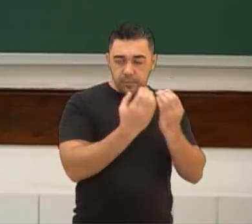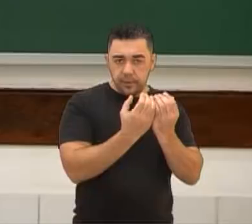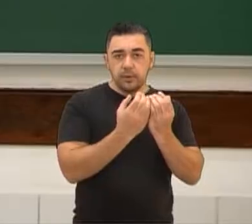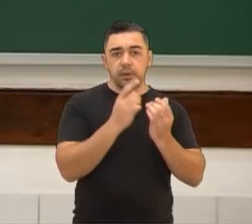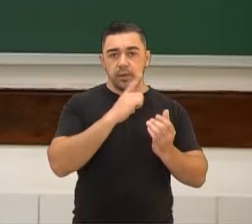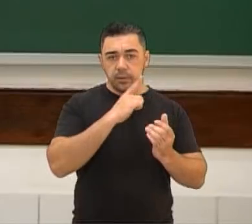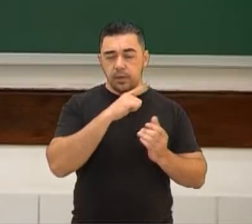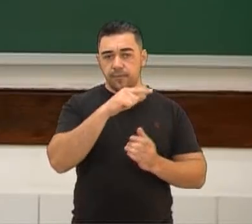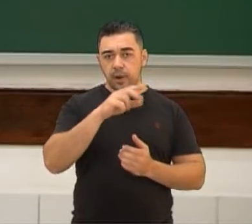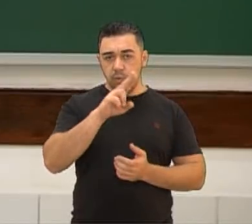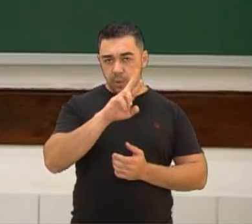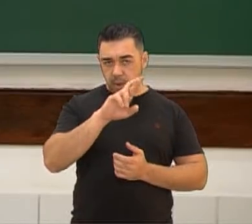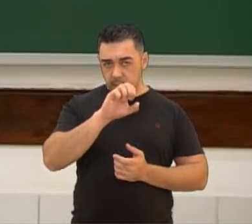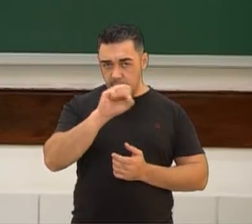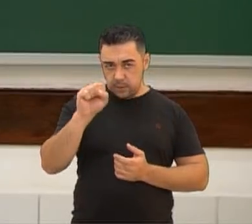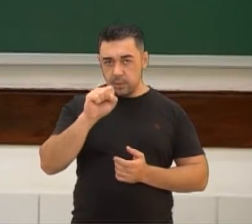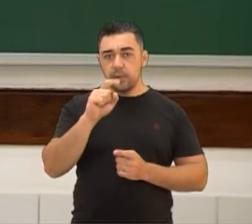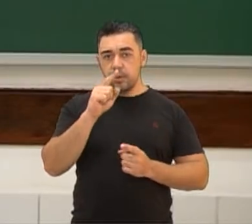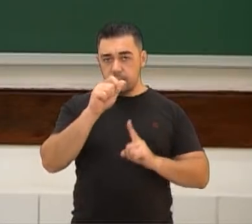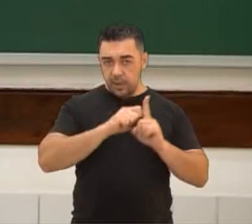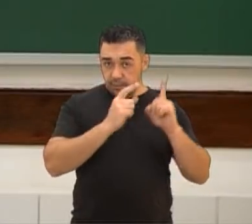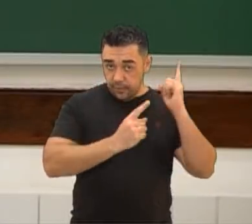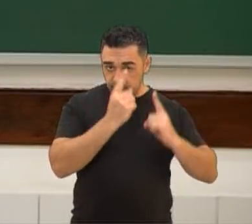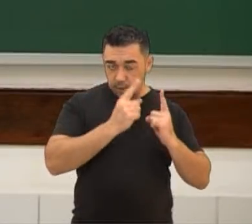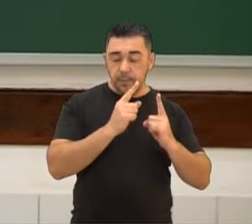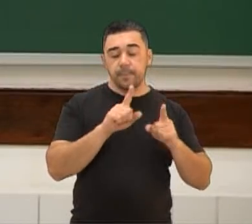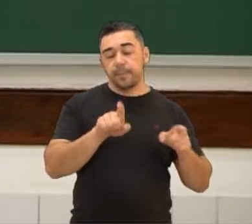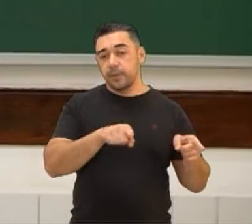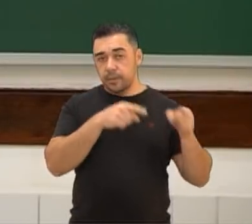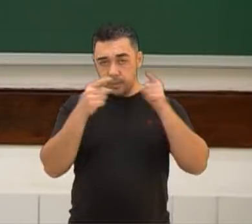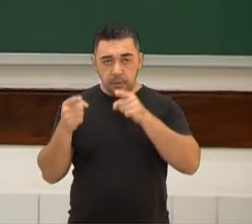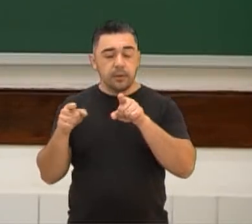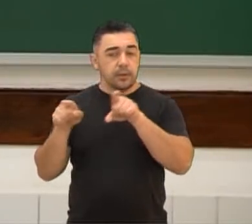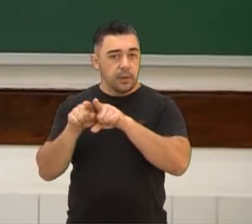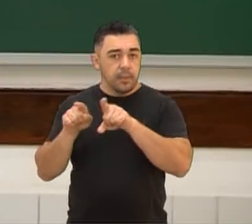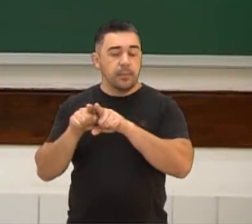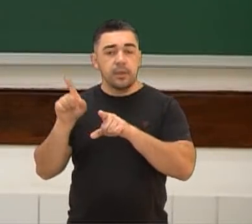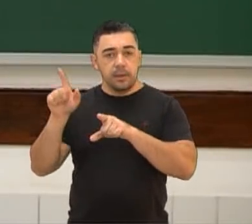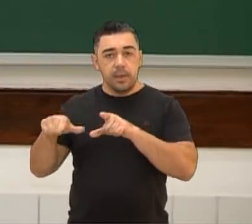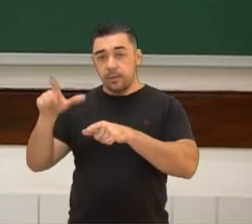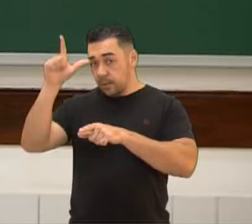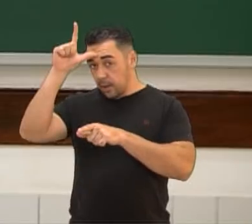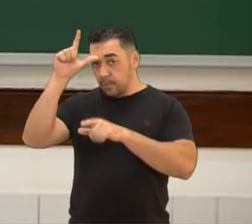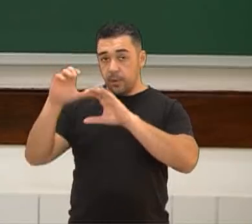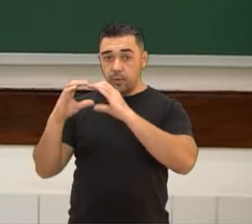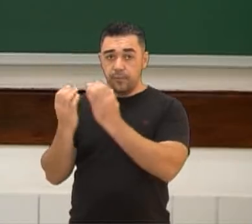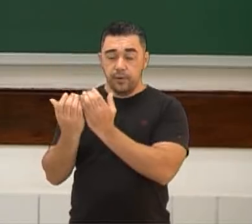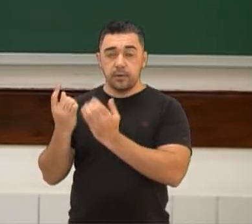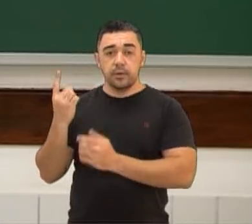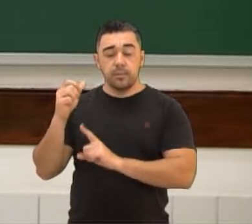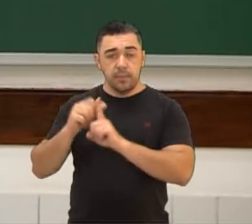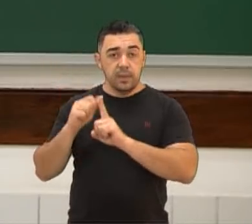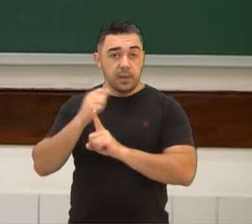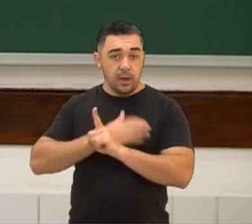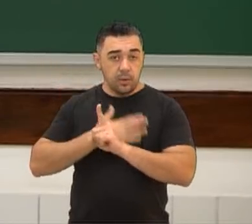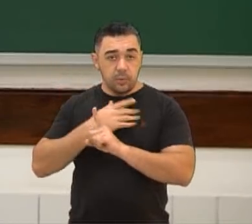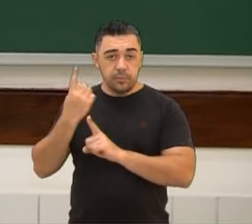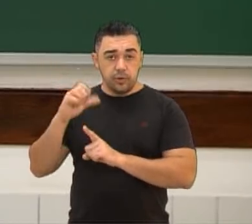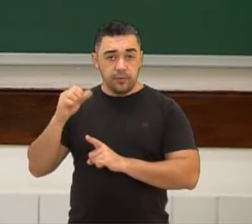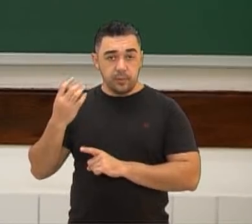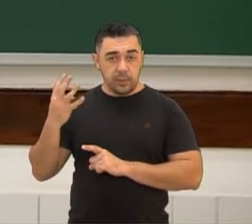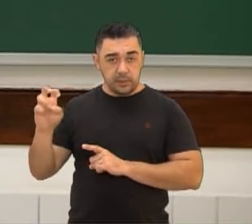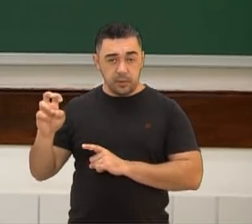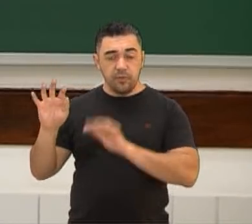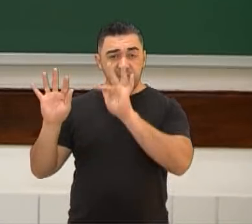União Soviética, fevereiro de 45, e Potsdam, na Alemanha, em agosto de 45, reta final